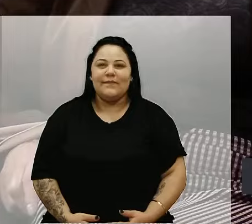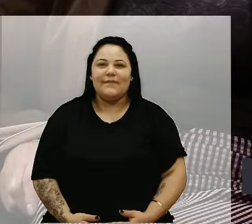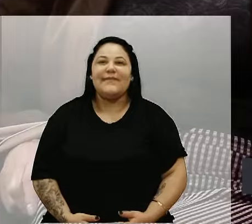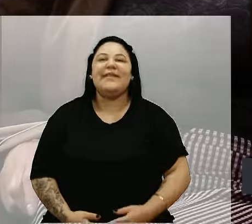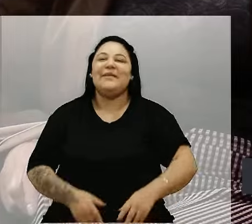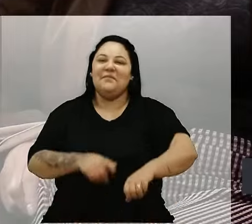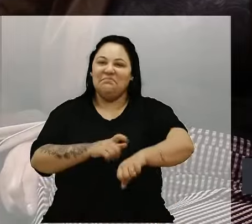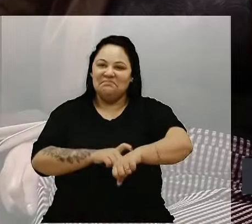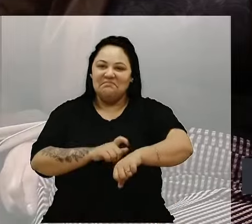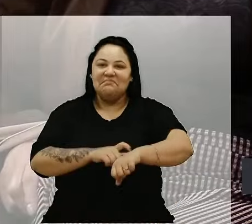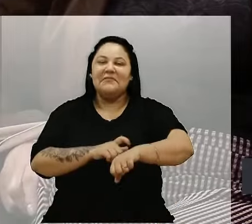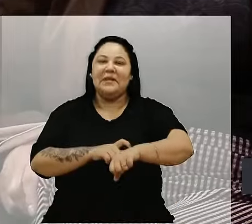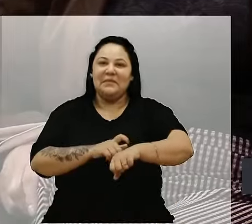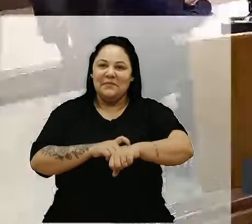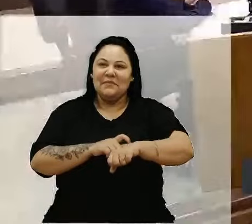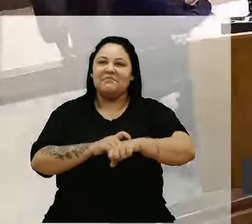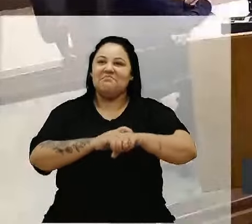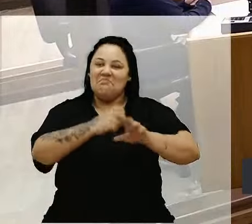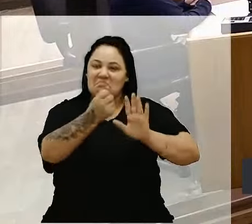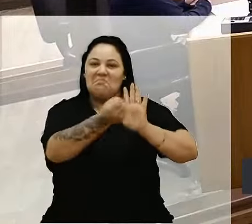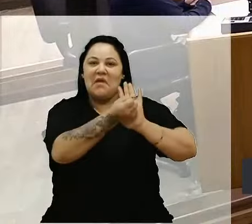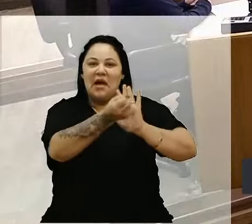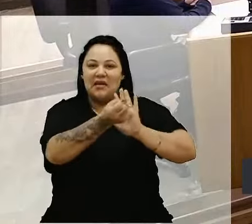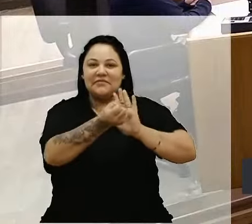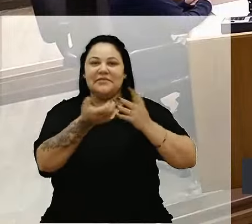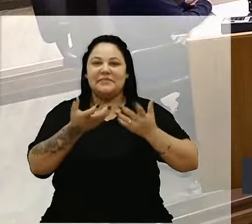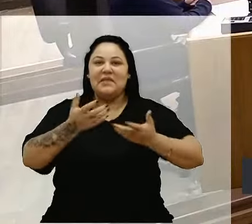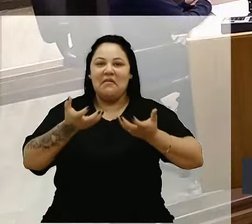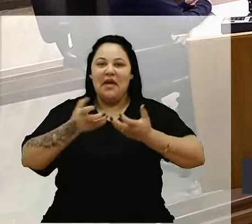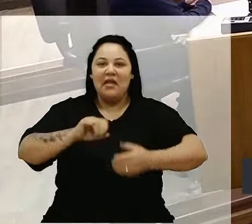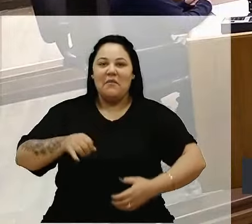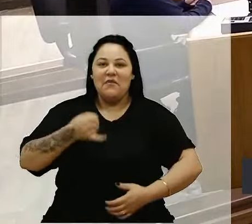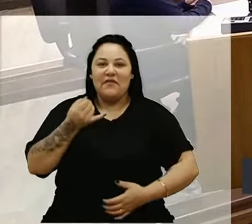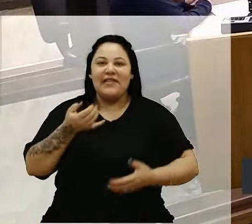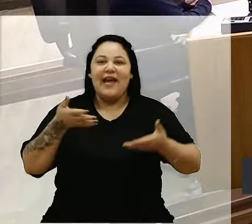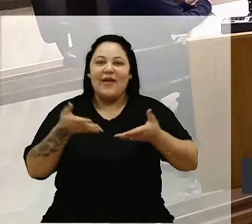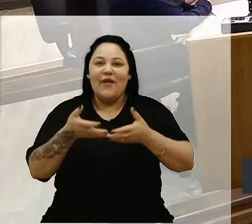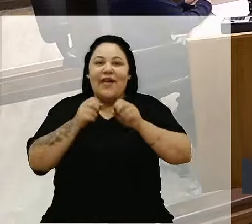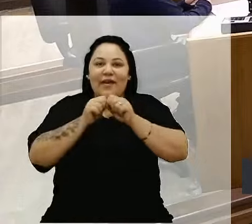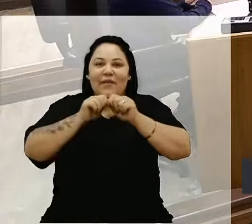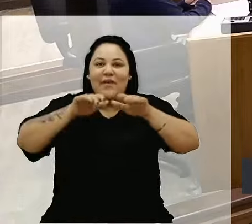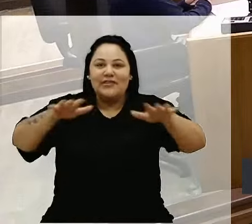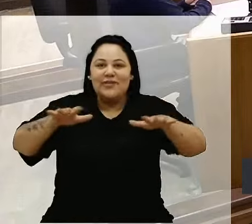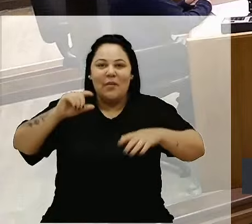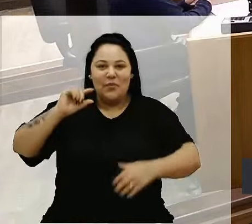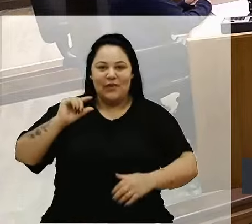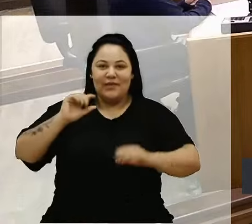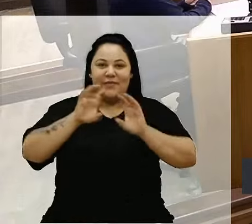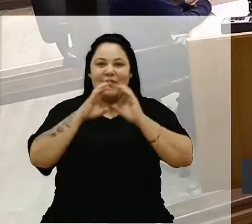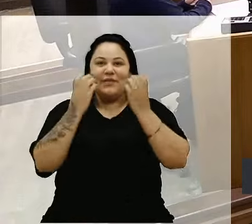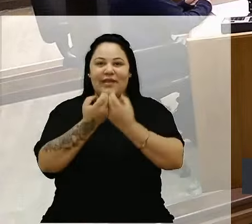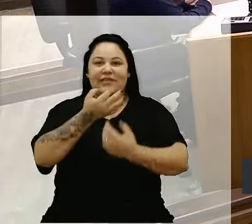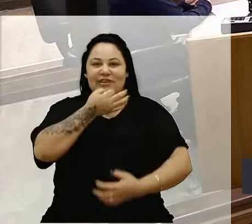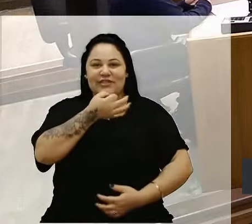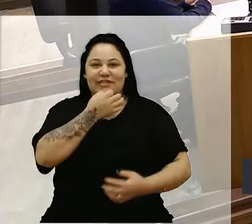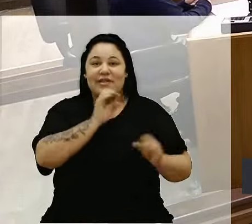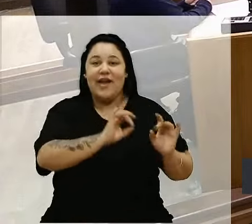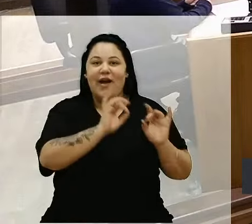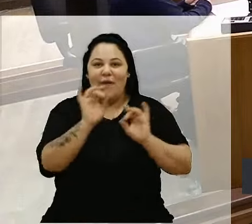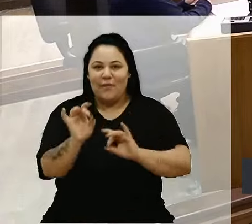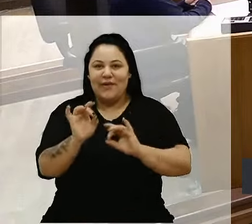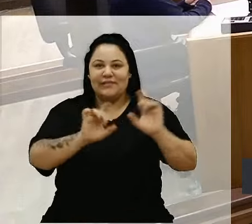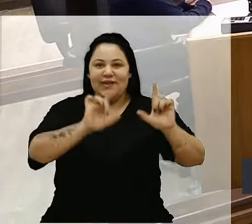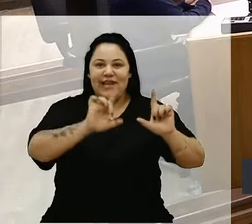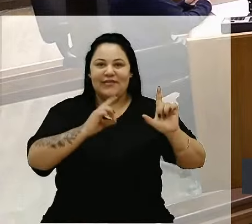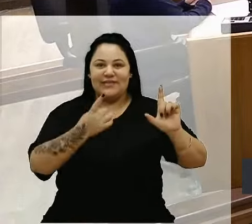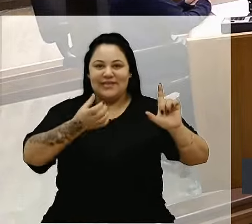Momentos eternizados, mas eu quero aproveitar agora e compartilhar um pouco com a comunidade de Caxias que está nos acompanhando através do canal